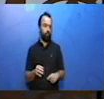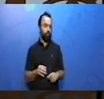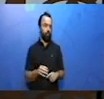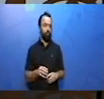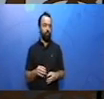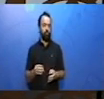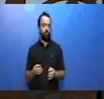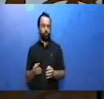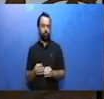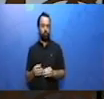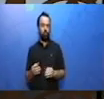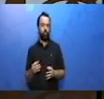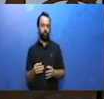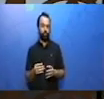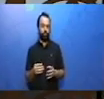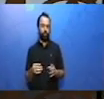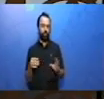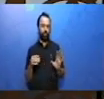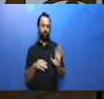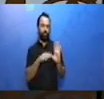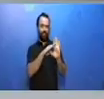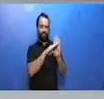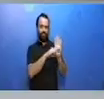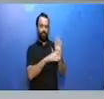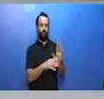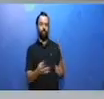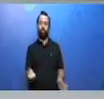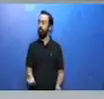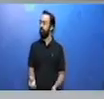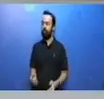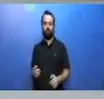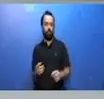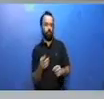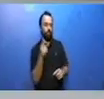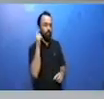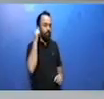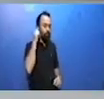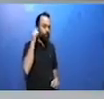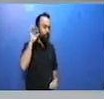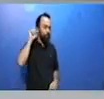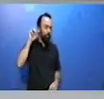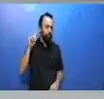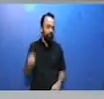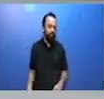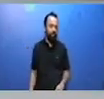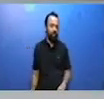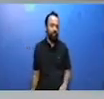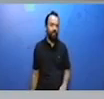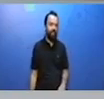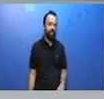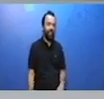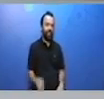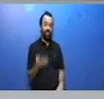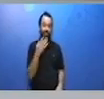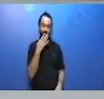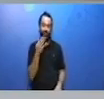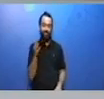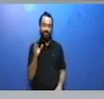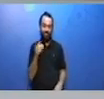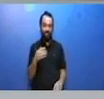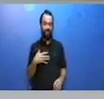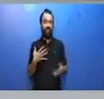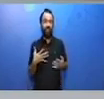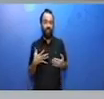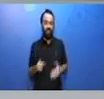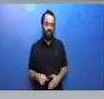sua apostila, vamos para nossa... Tia Ju! Gente, Oi, Tia eu tô Ju! ouvindo Aqui, Tia Ju, Meu tudo Deus! bem?